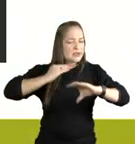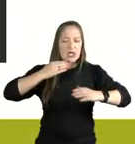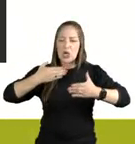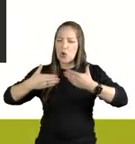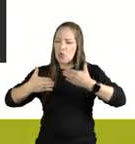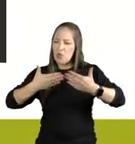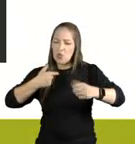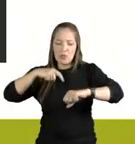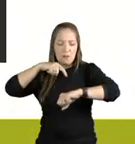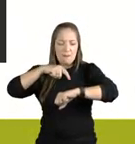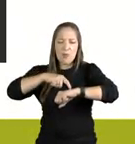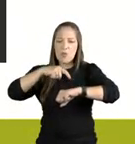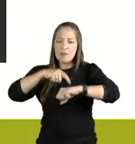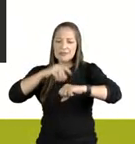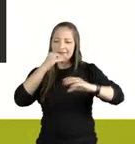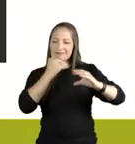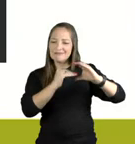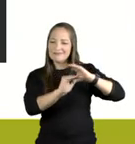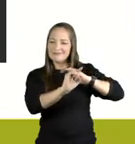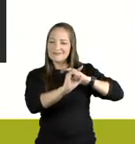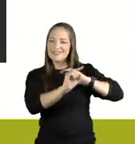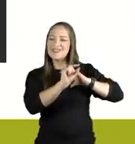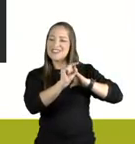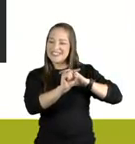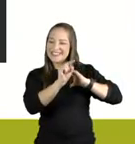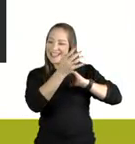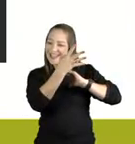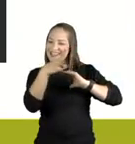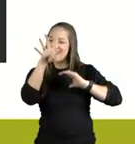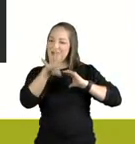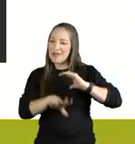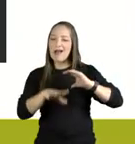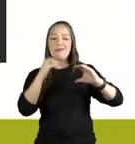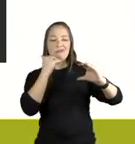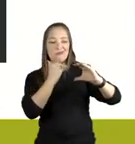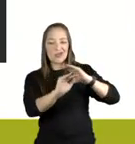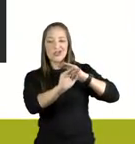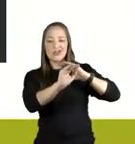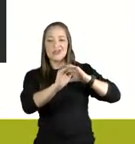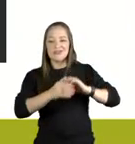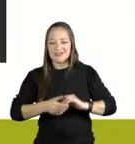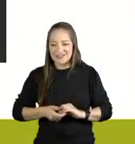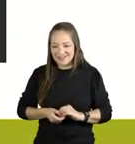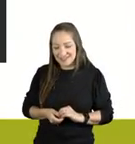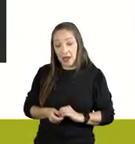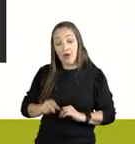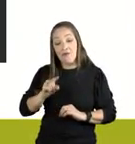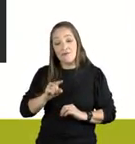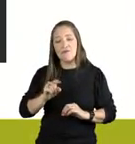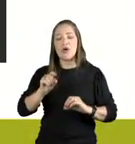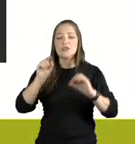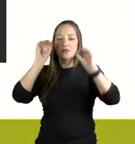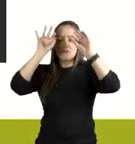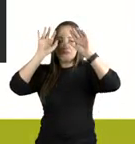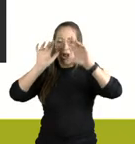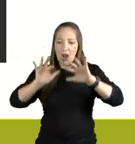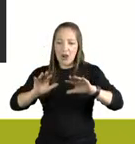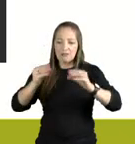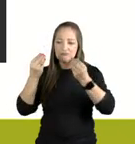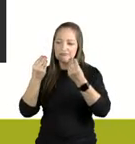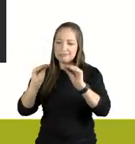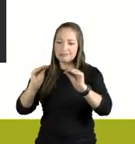momento. Eu vou enviar para vocês aquela tabela, tá? Para você ver. Você coloca a sua parte inicial, você coloca quanto de dinheiro você